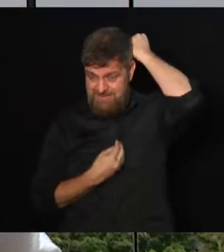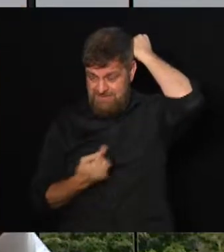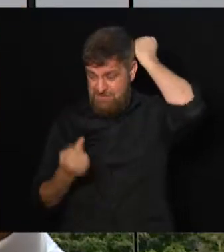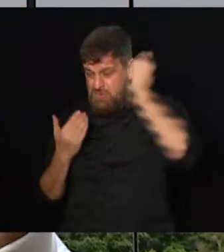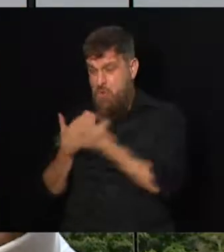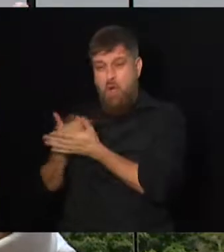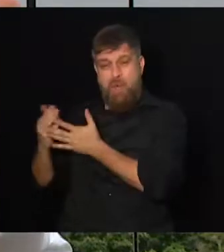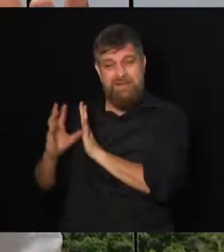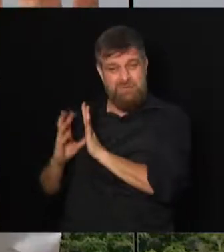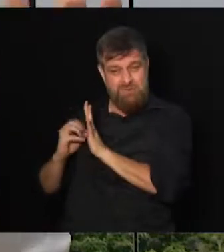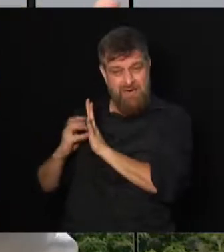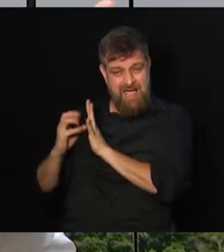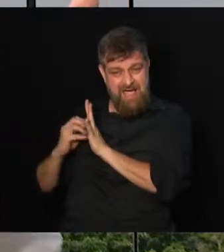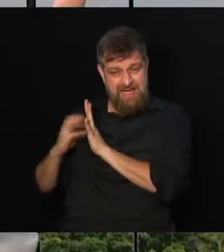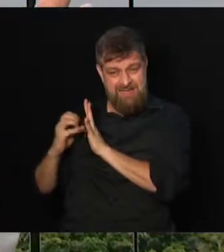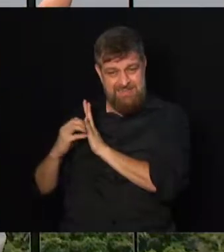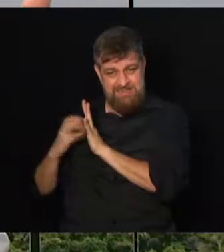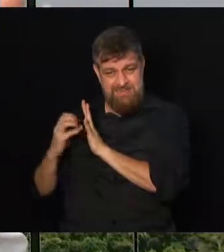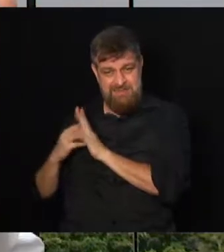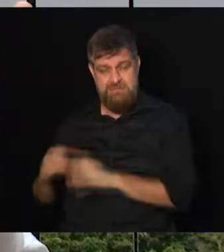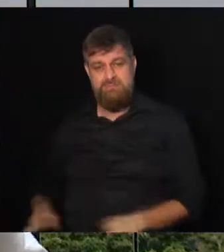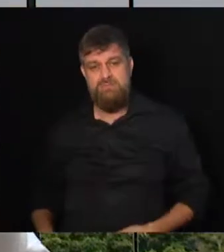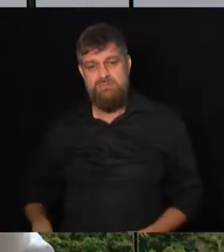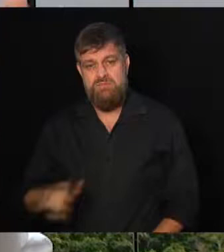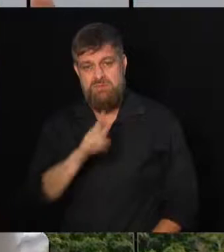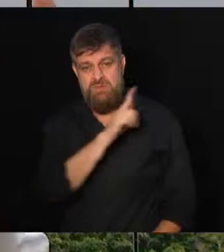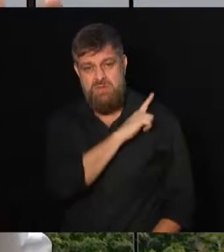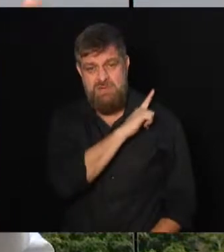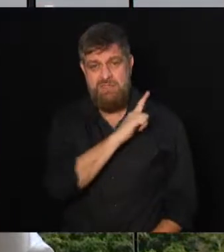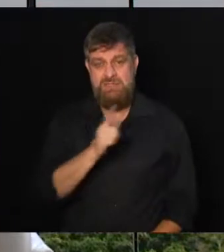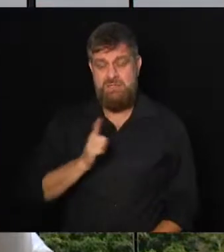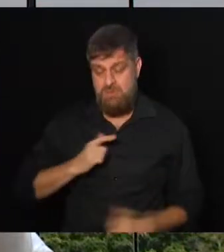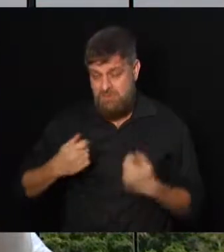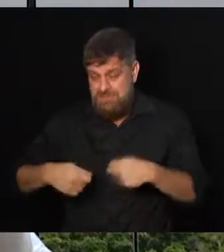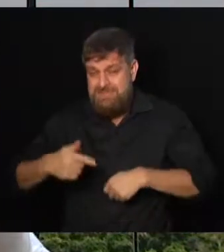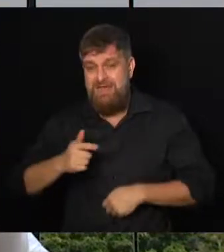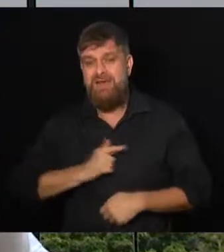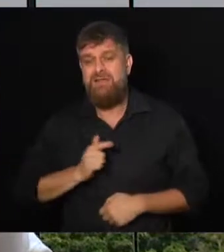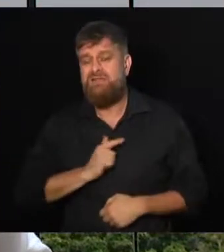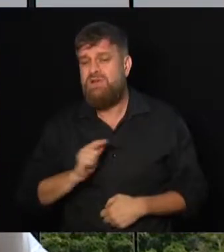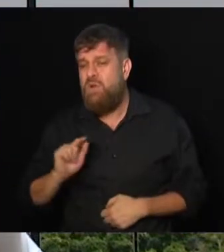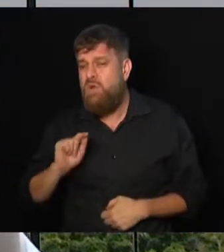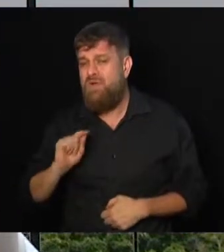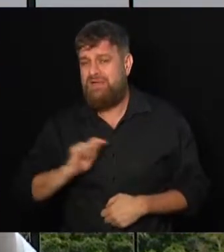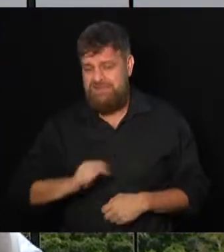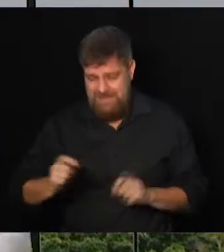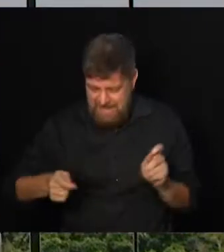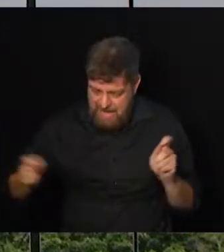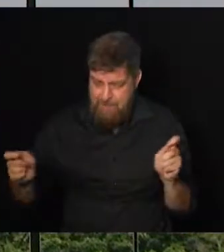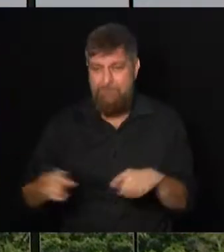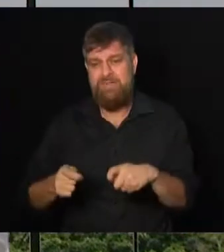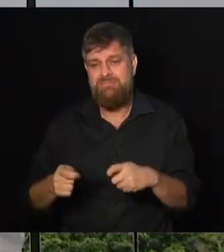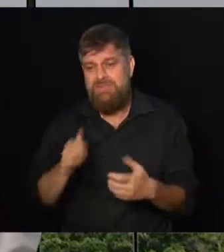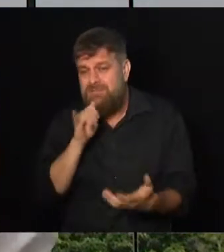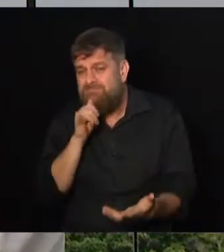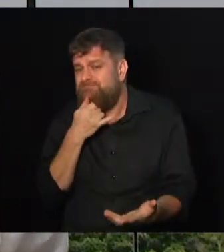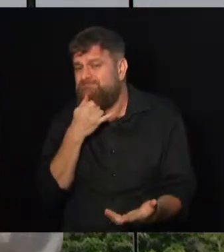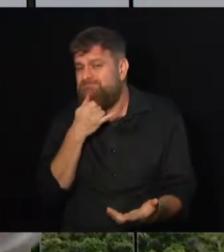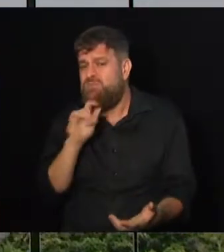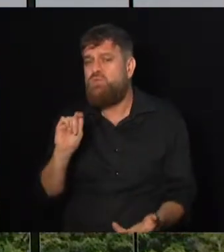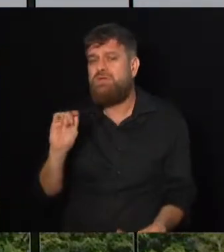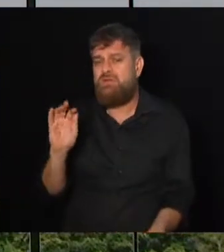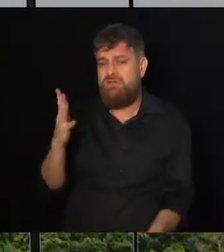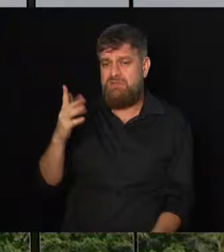Agora, a gestão ela tem que ter essa capacidade. É que, infelizmente,